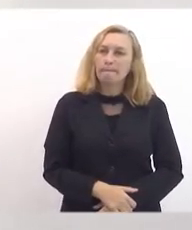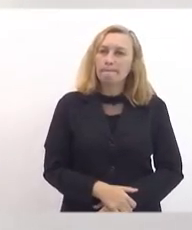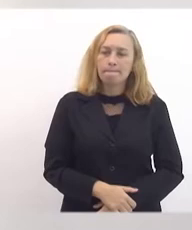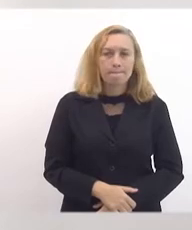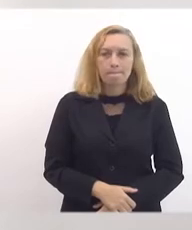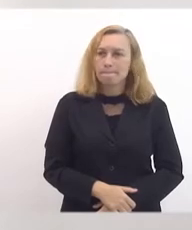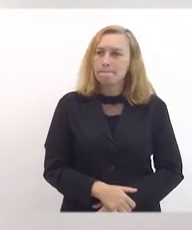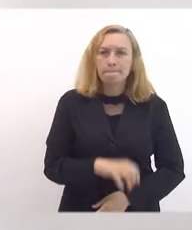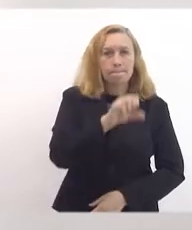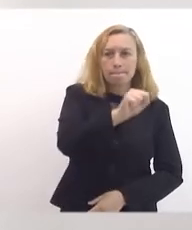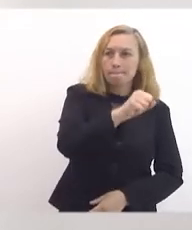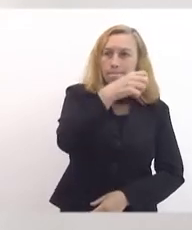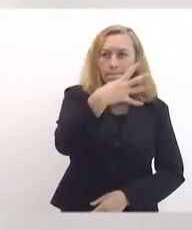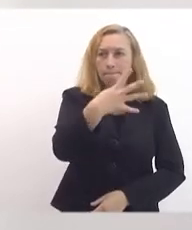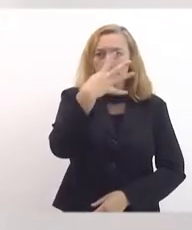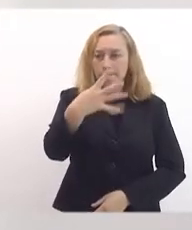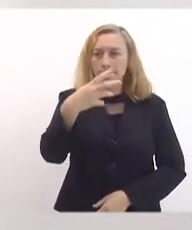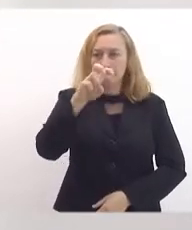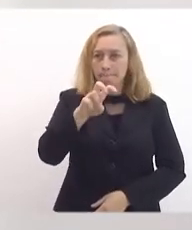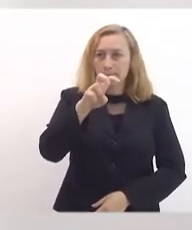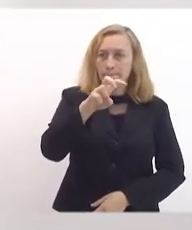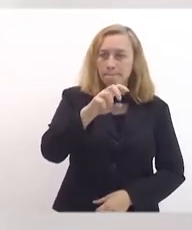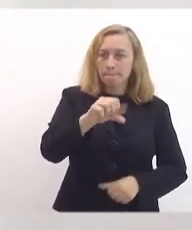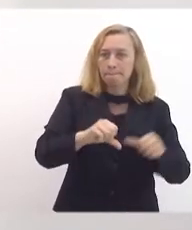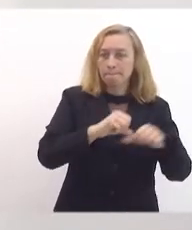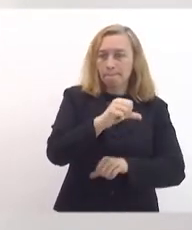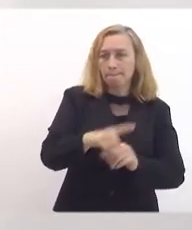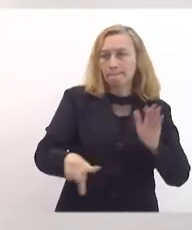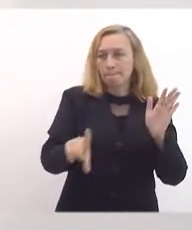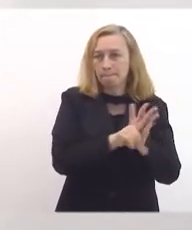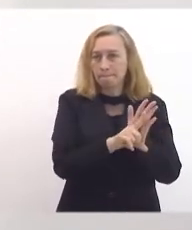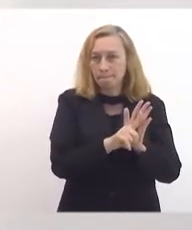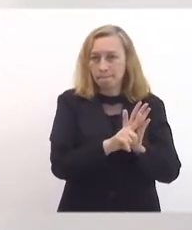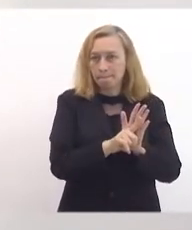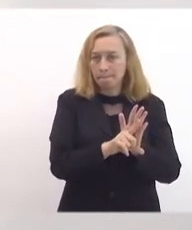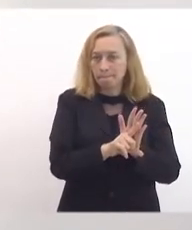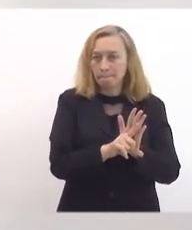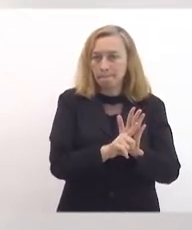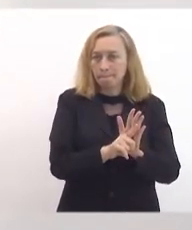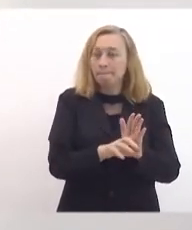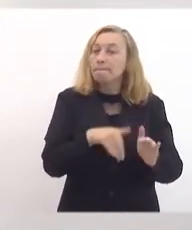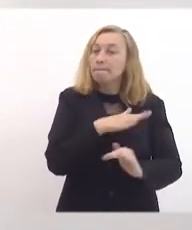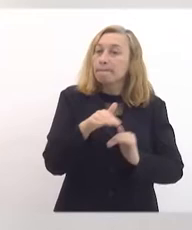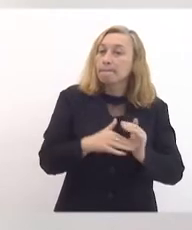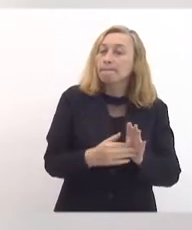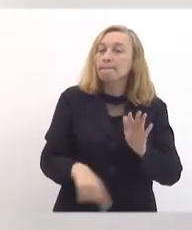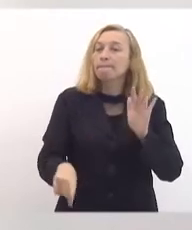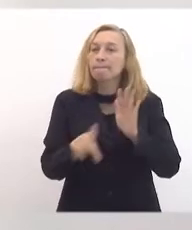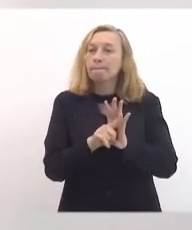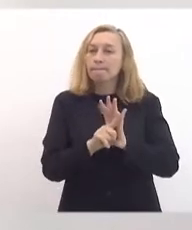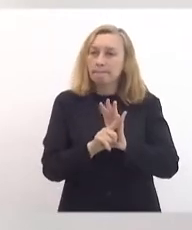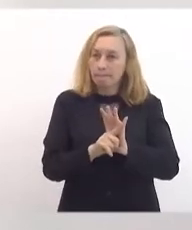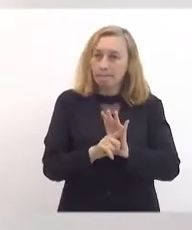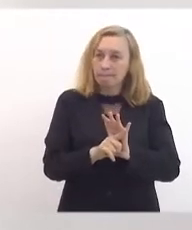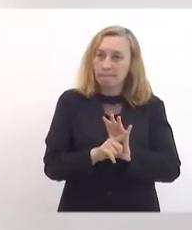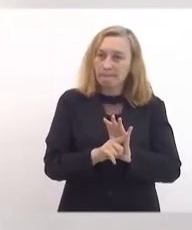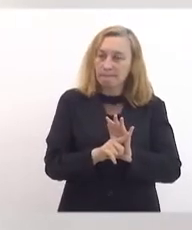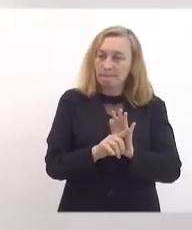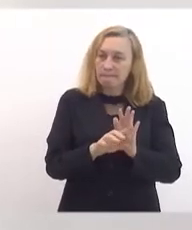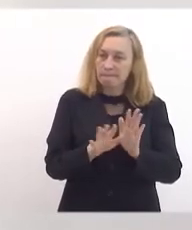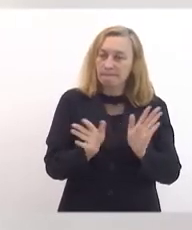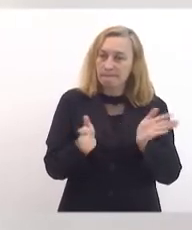que a 8445 virou lei que trata de todas as leis de incentivo